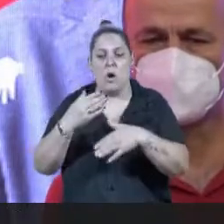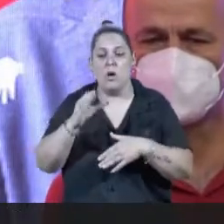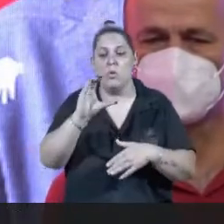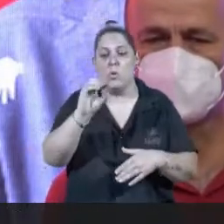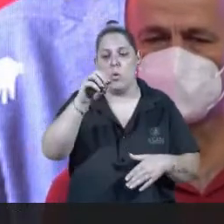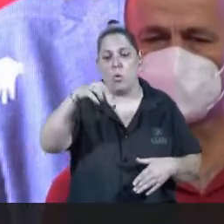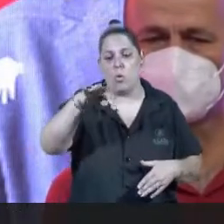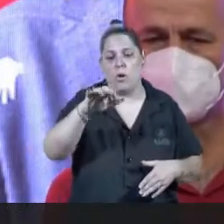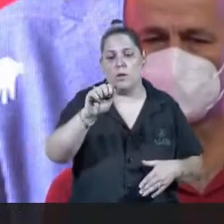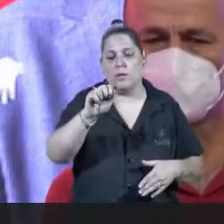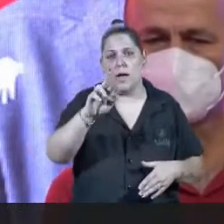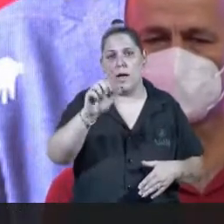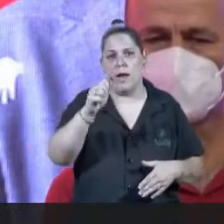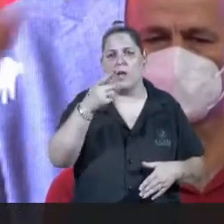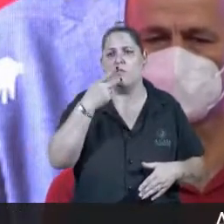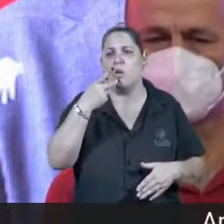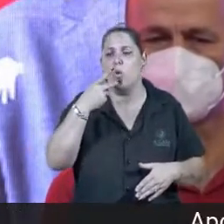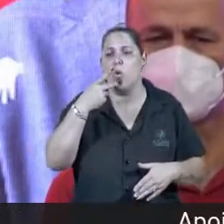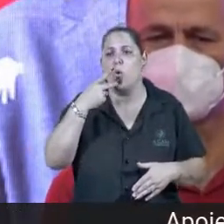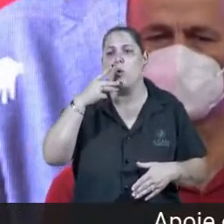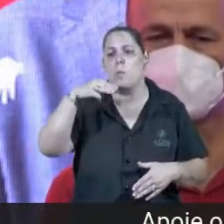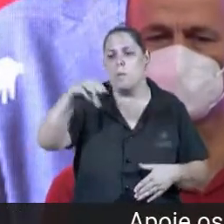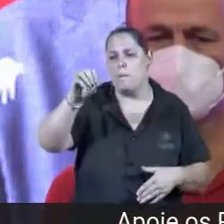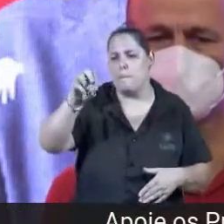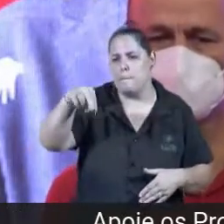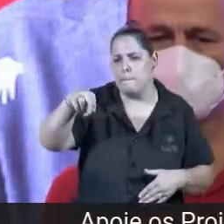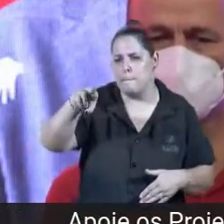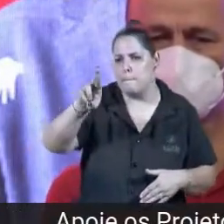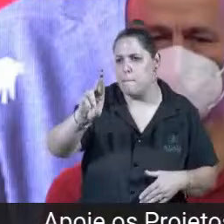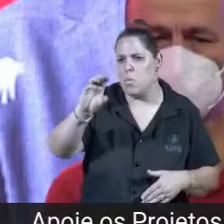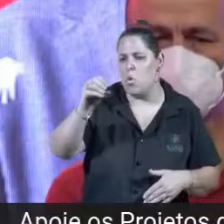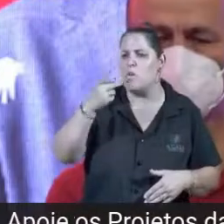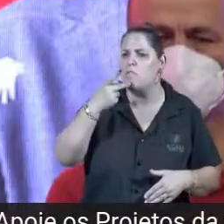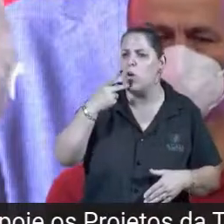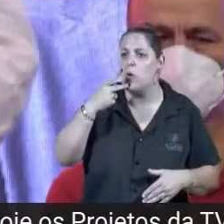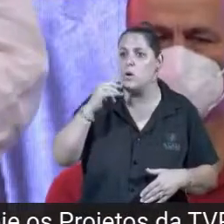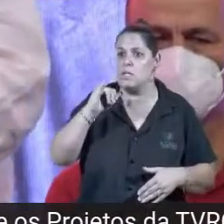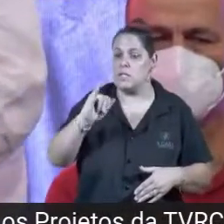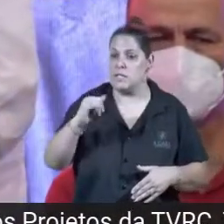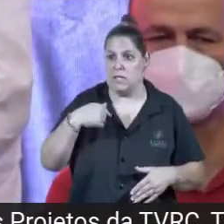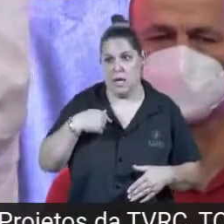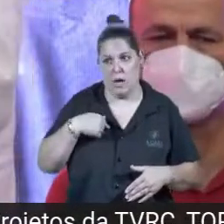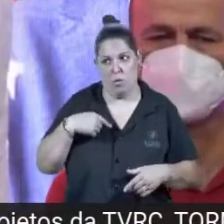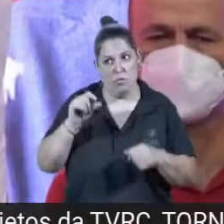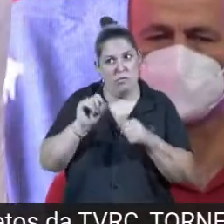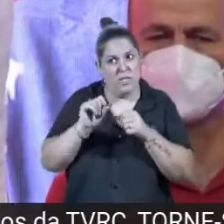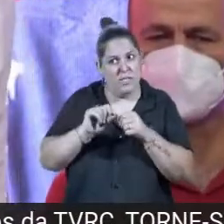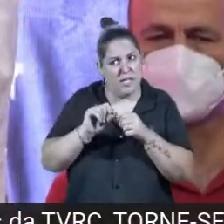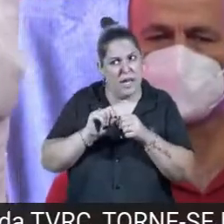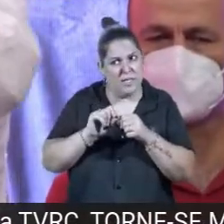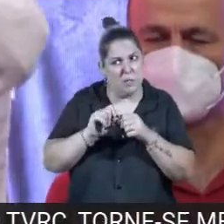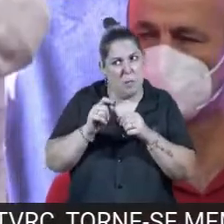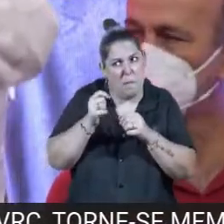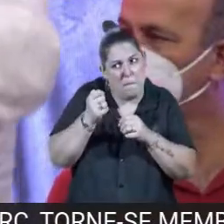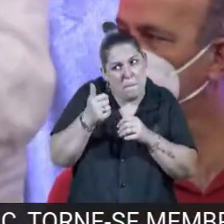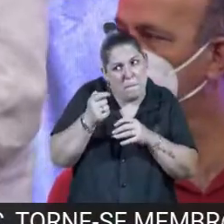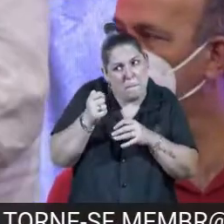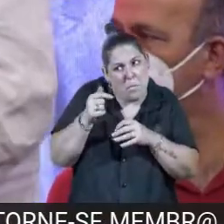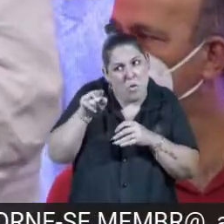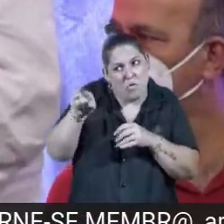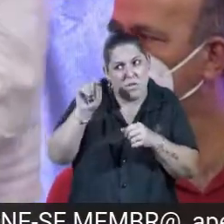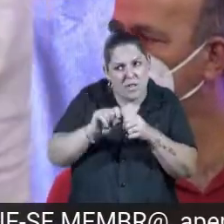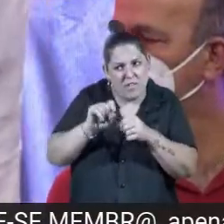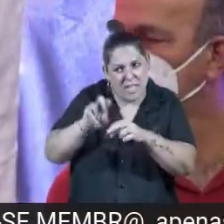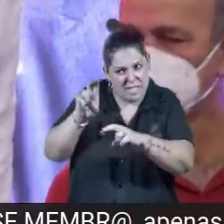o juiz, o ministro, na época que ele era, se eu fizesse metade do que o senhor fez sentado